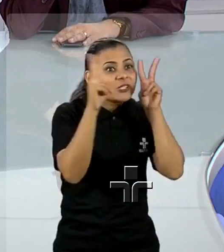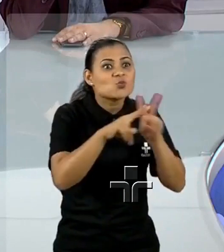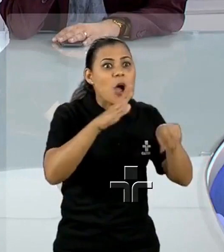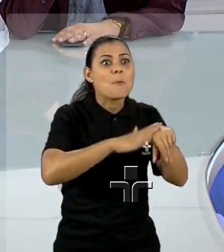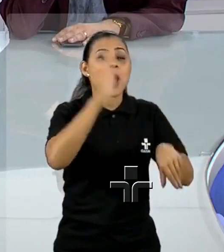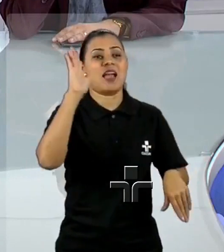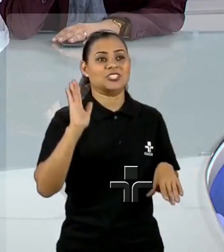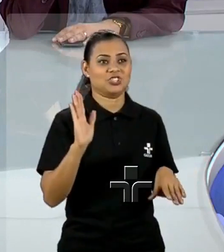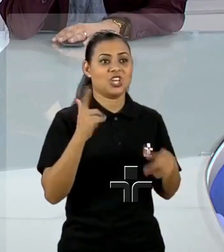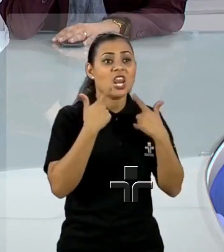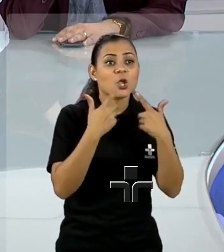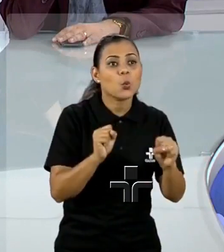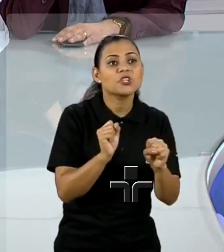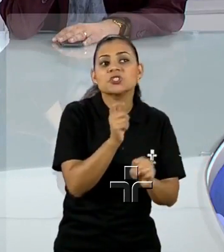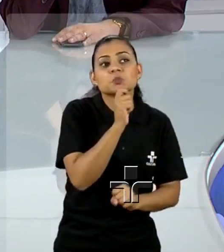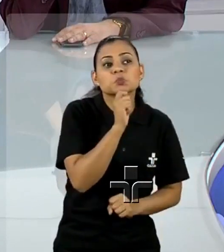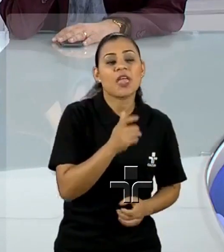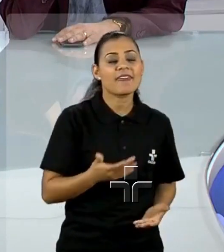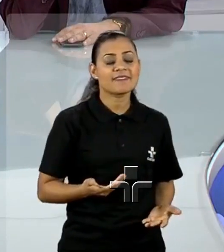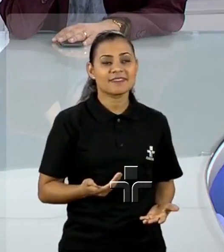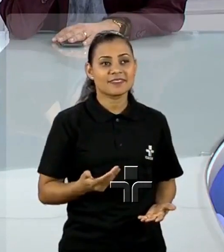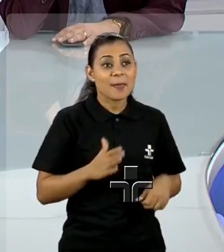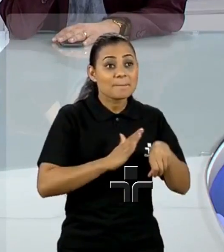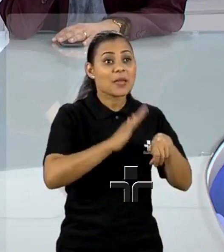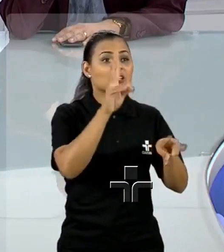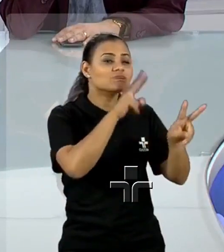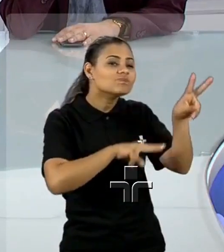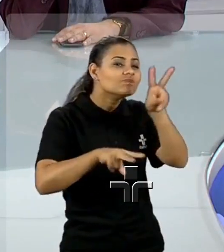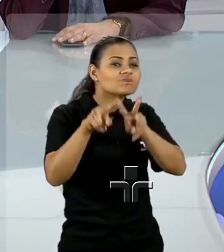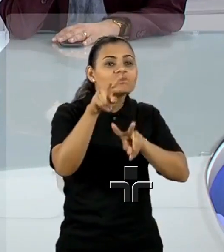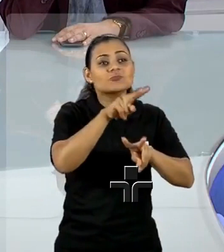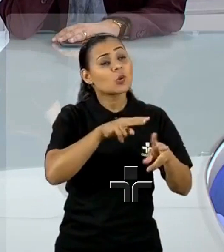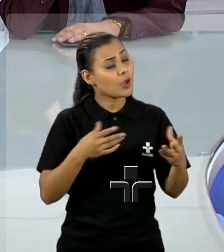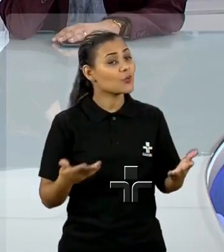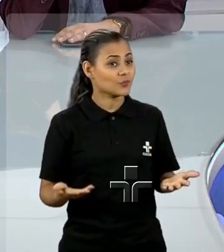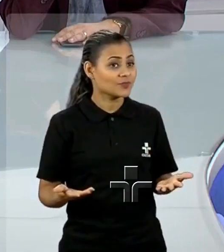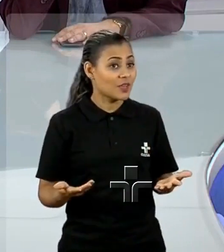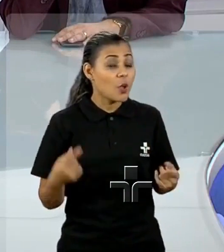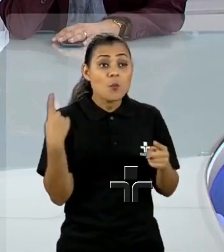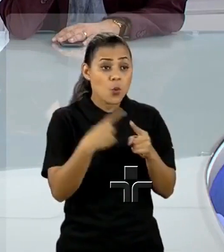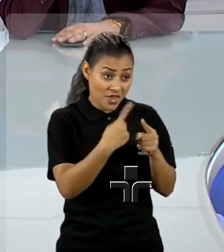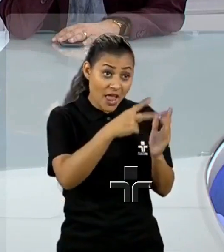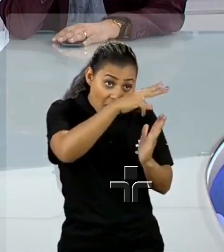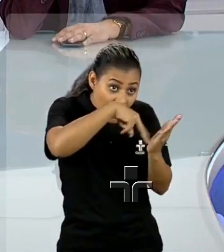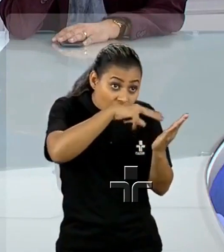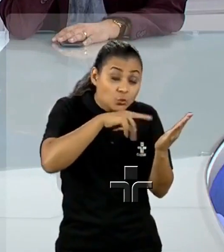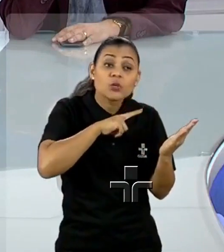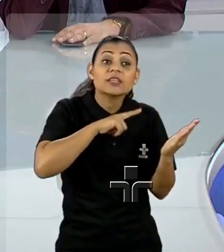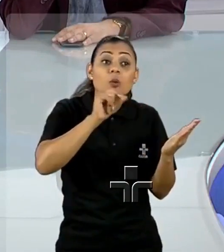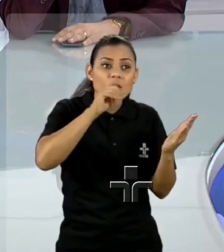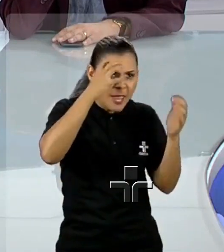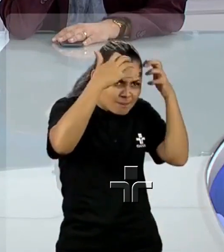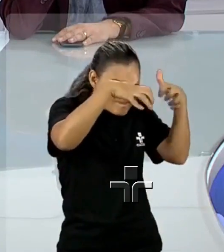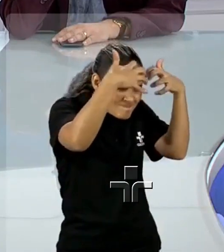que linguística. E, novamente, vem a questão da passividade. Né? Porque como a leitura exige